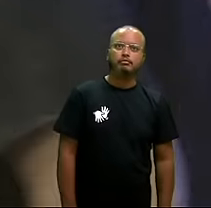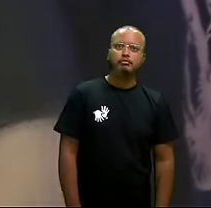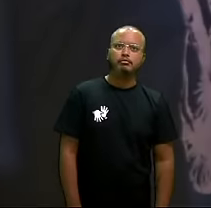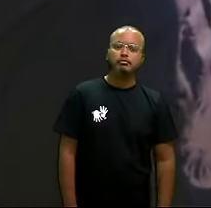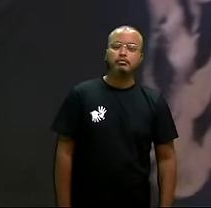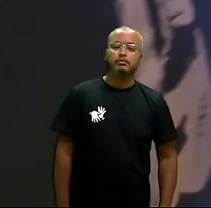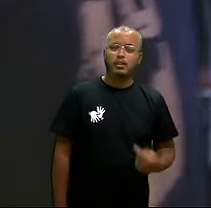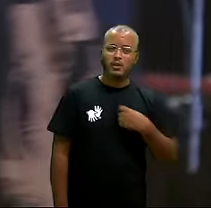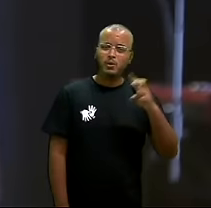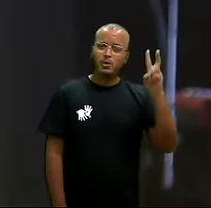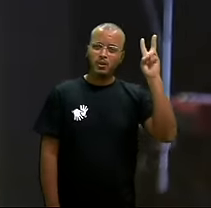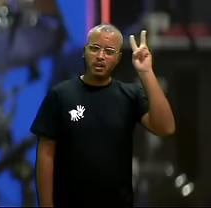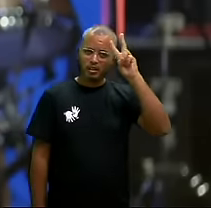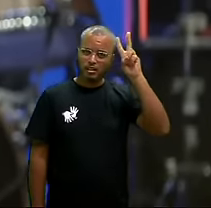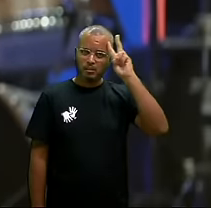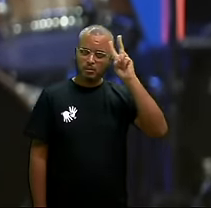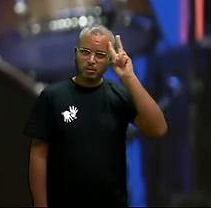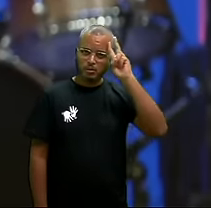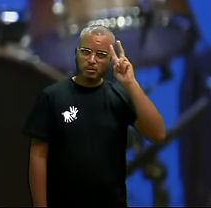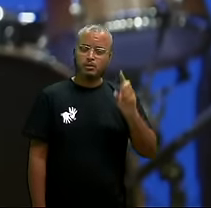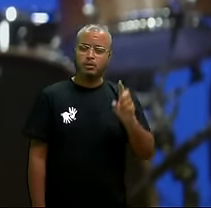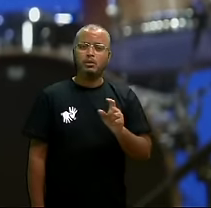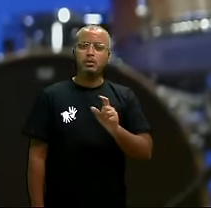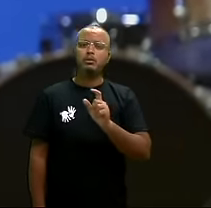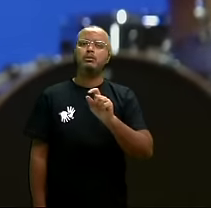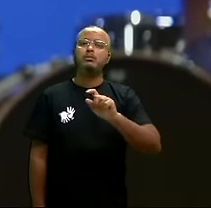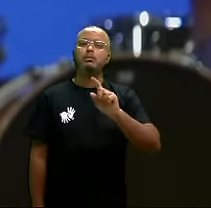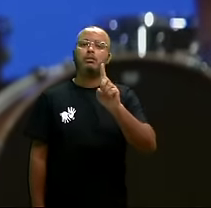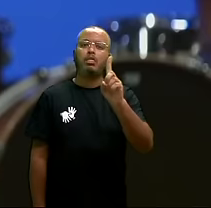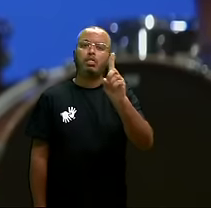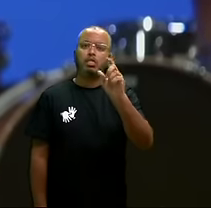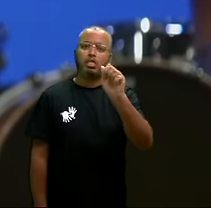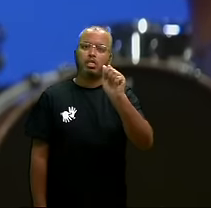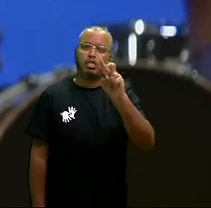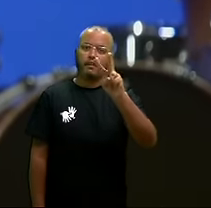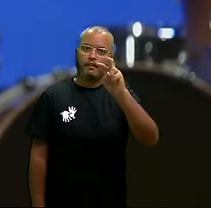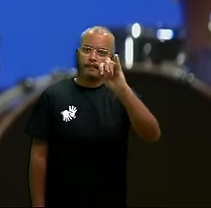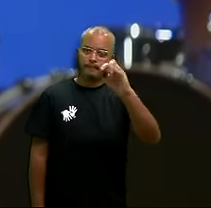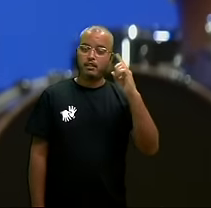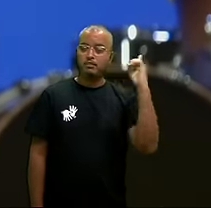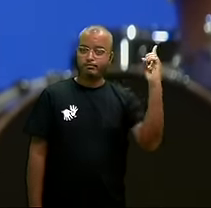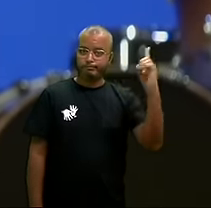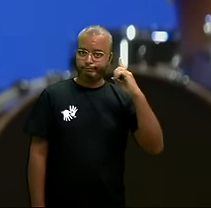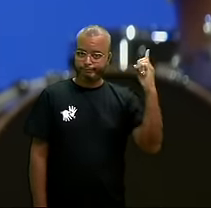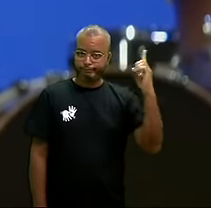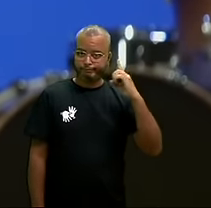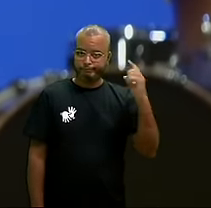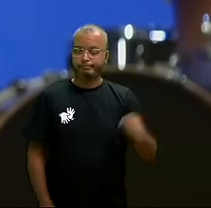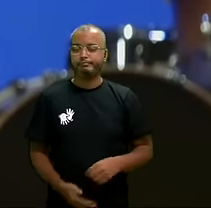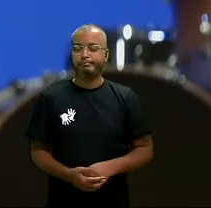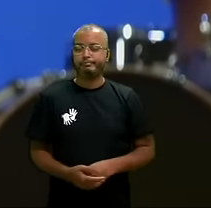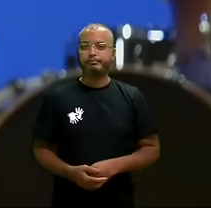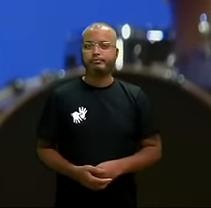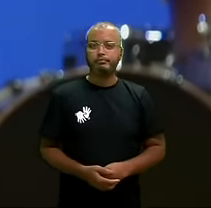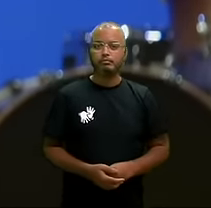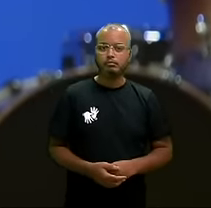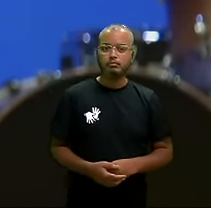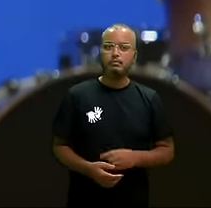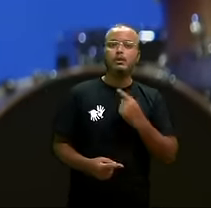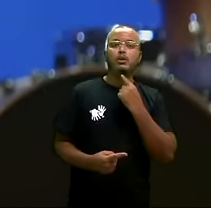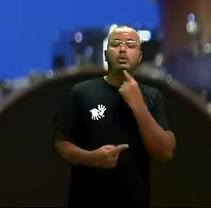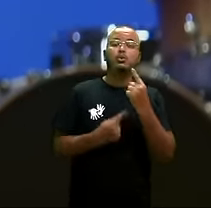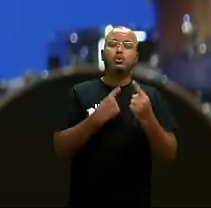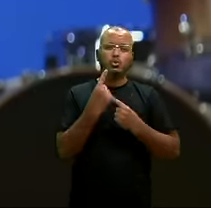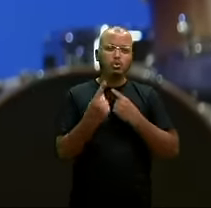Eu lembro quando Davi, olha que lindo isso. Eu lembro quando Davi vai derrubar Golias. Irmão, Davi nunca teve dúvida de que ele ia matar Golias.